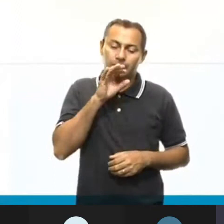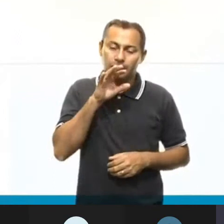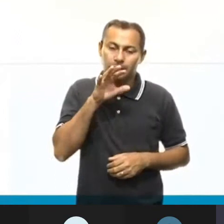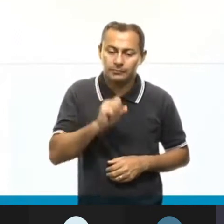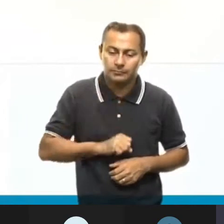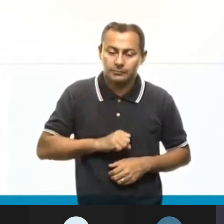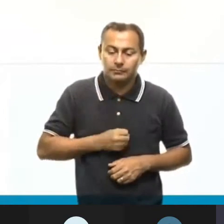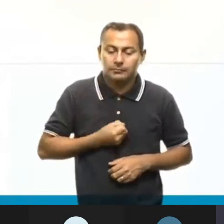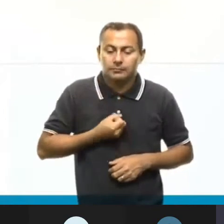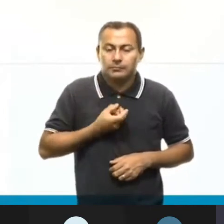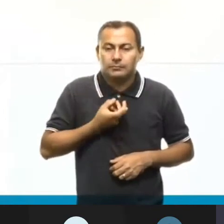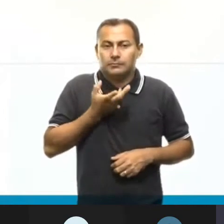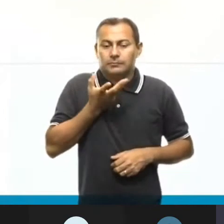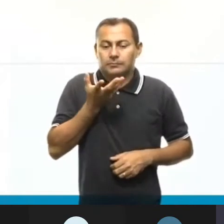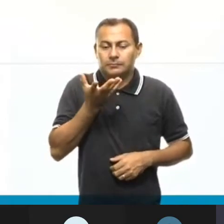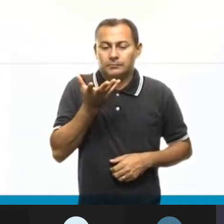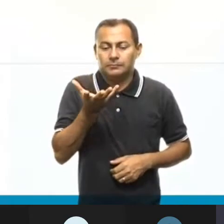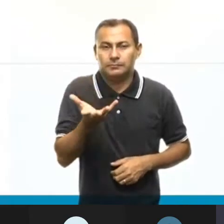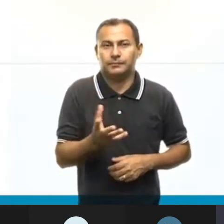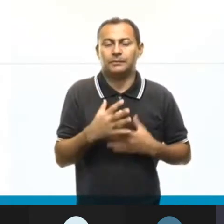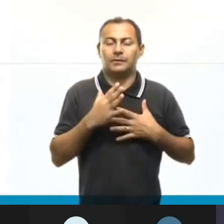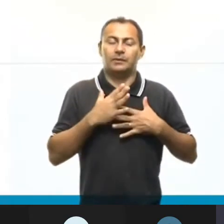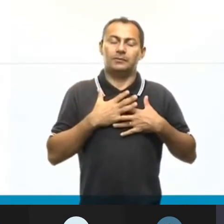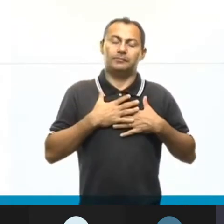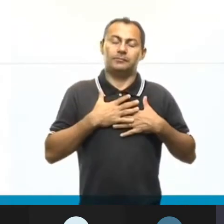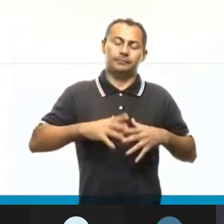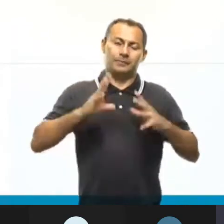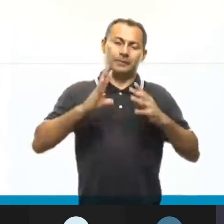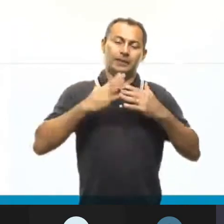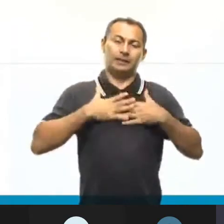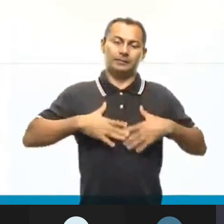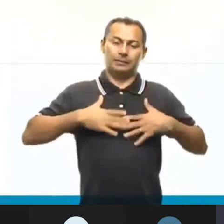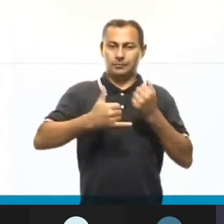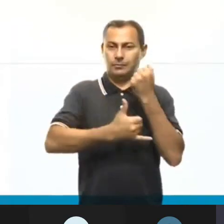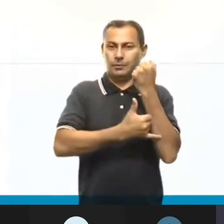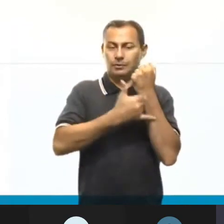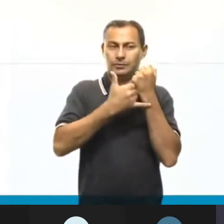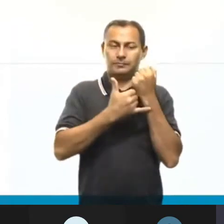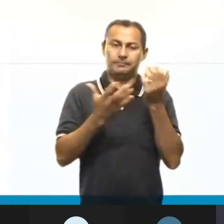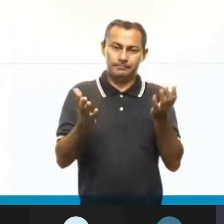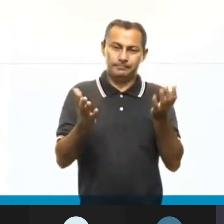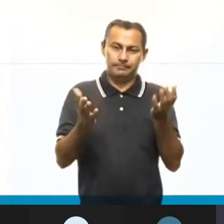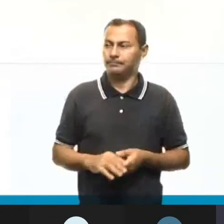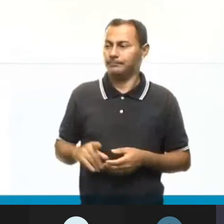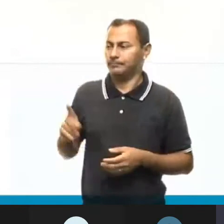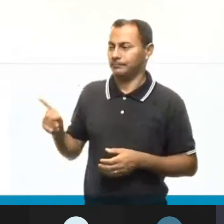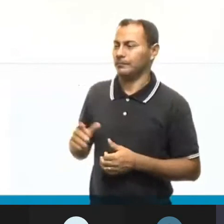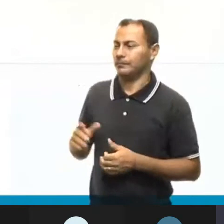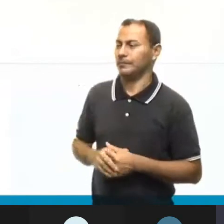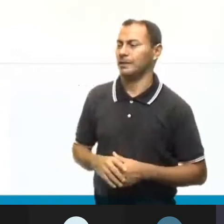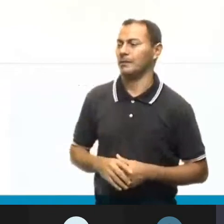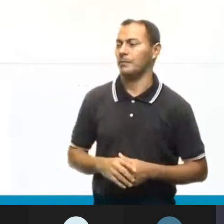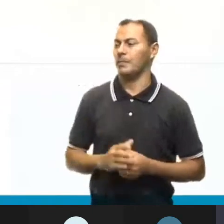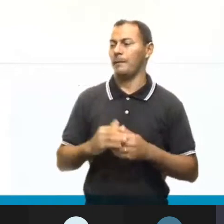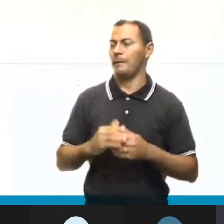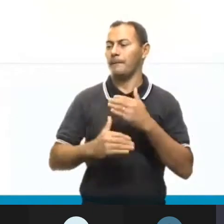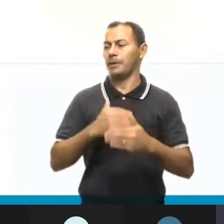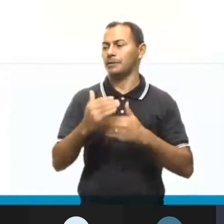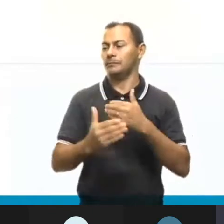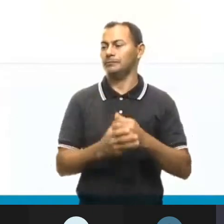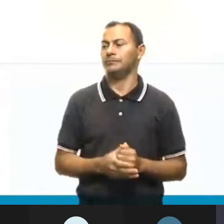processo passivo, resultado do relaxamento desses músculos, tá? Então, esses são, né,